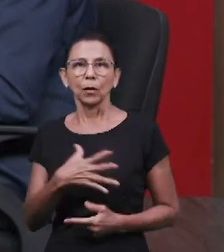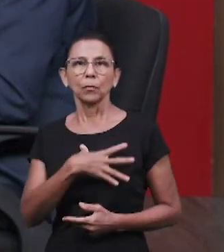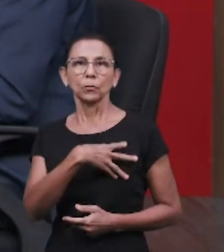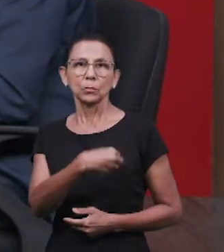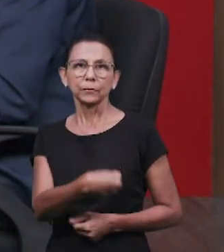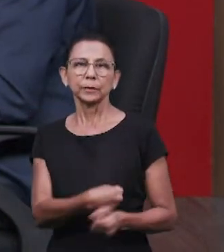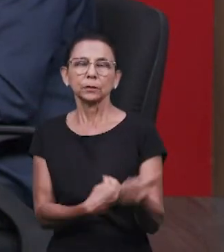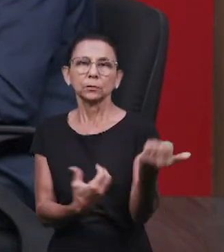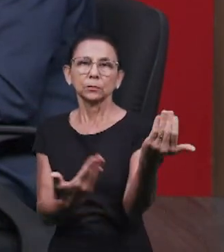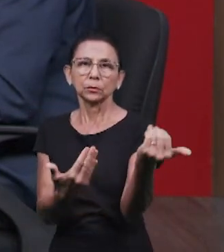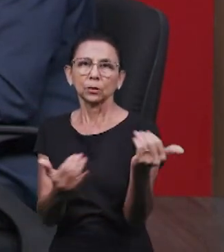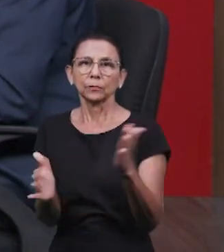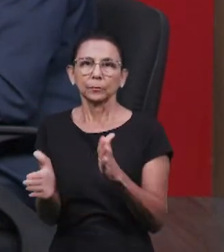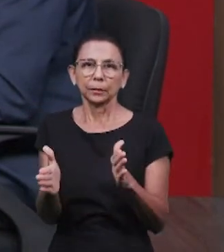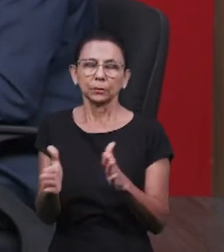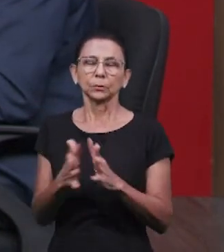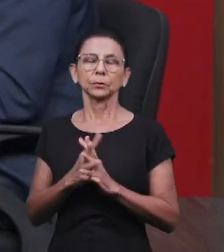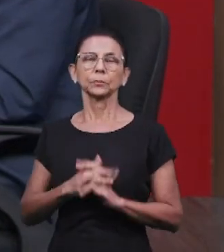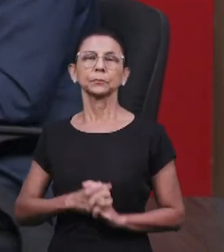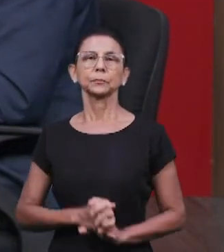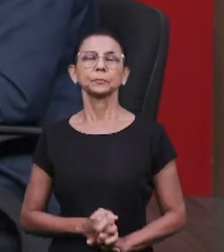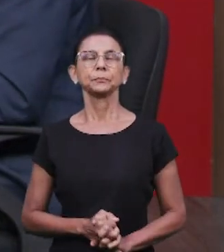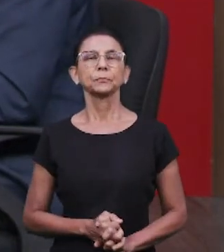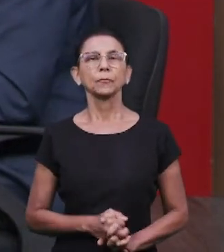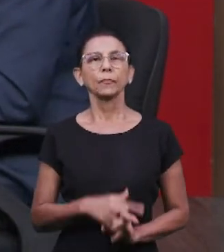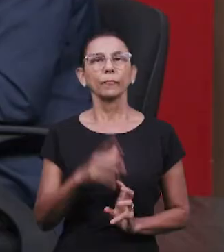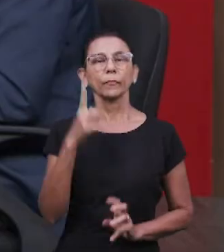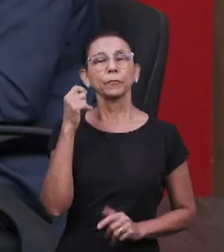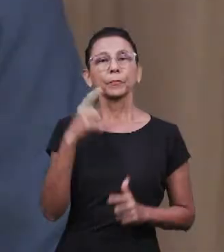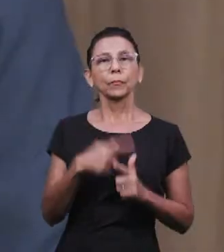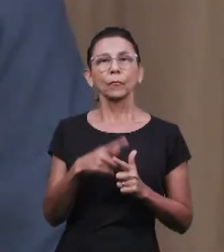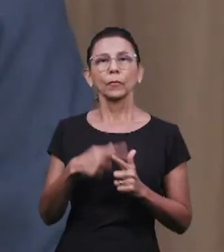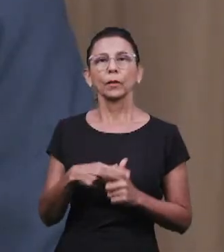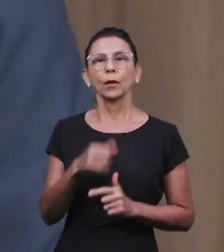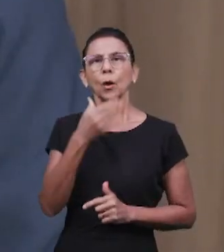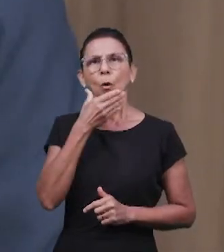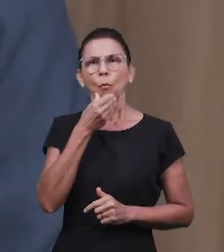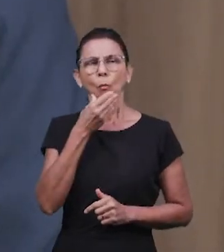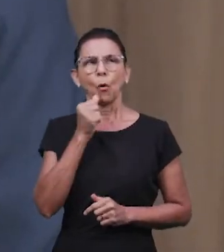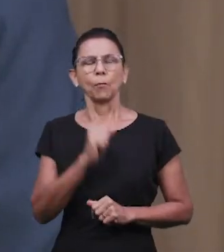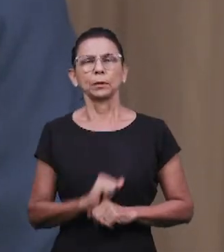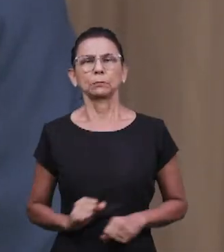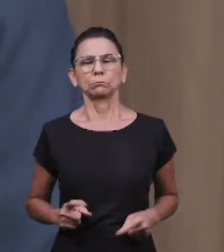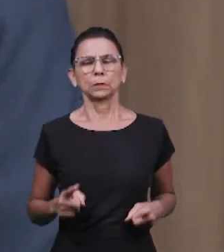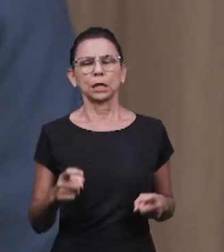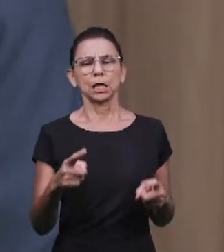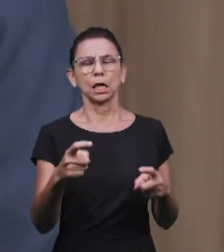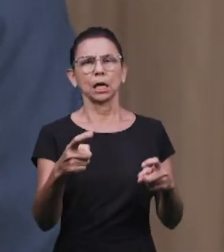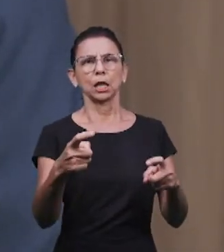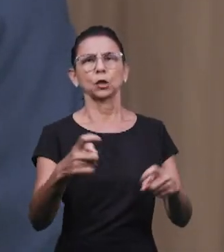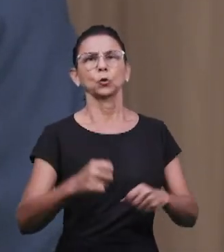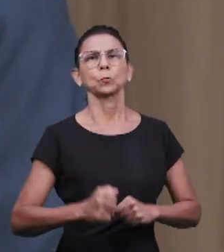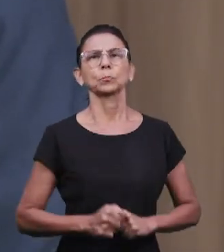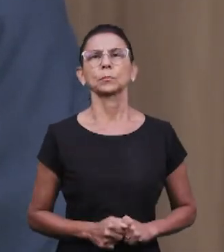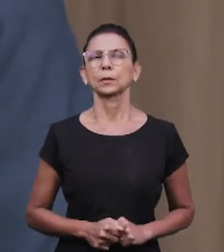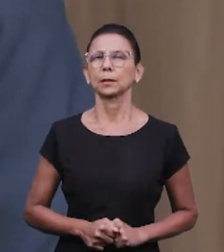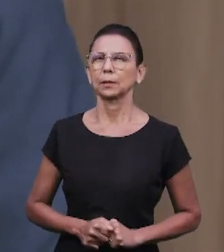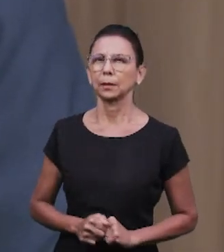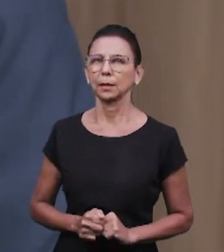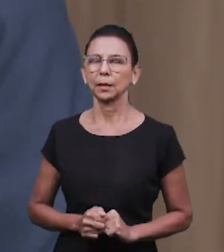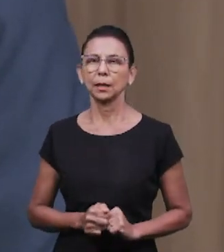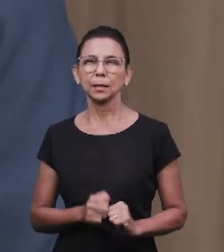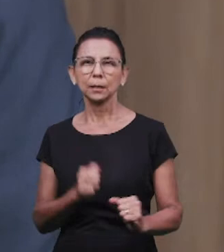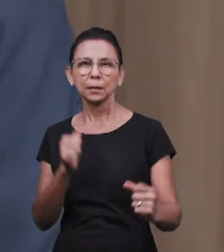mocidade. Então, isso aqui é muito interessante, José, porque as flechas, né? O guerreiro, ele